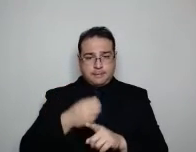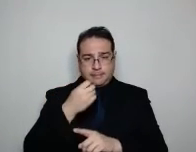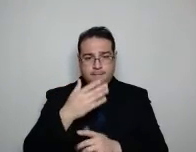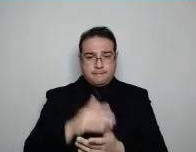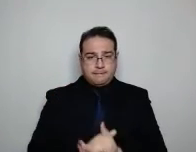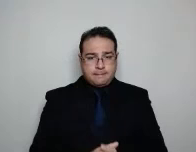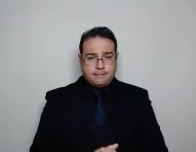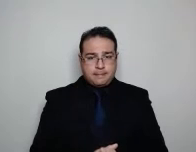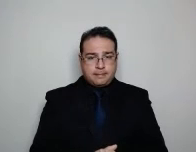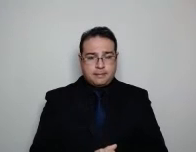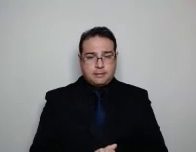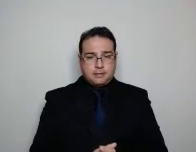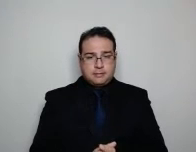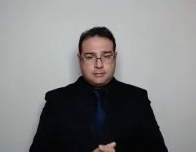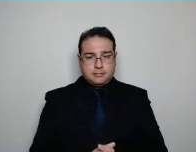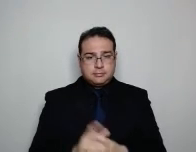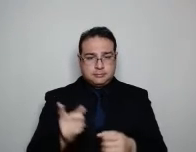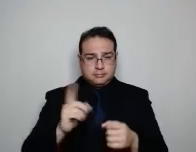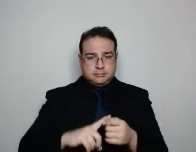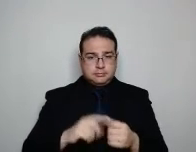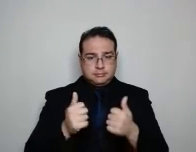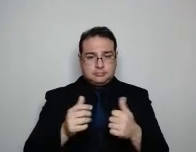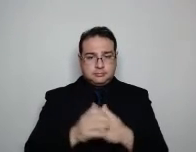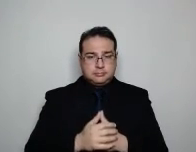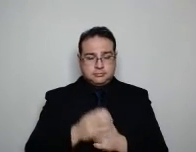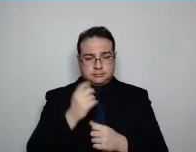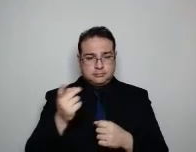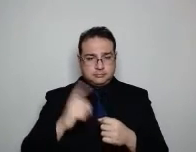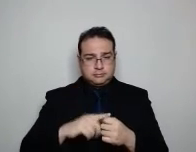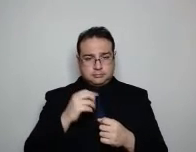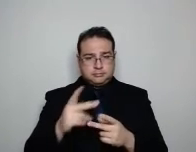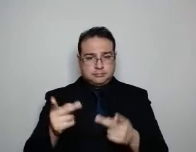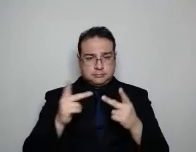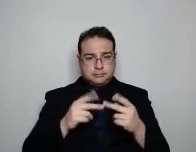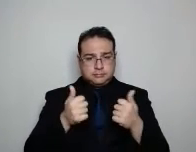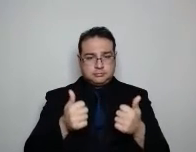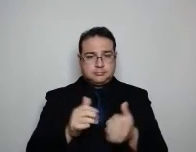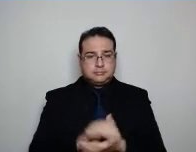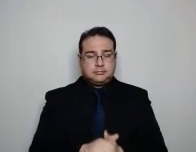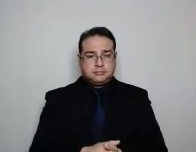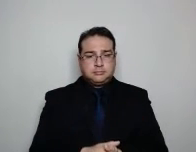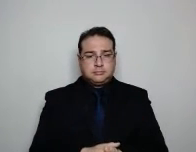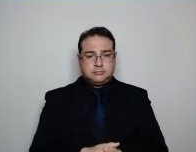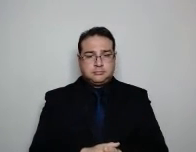bom. Retorne-se. Quando retornar, será bem-vindo. Então, dou por